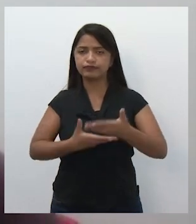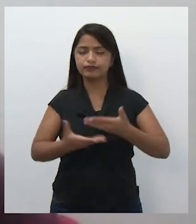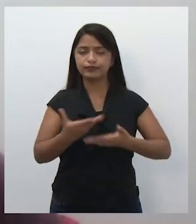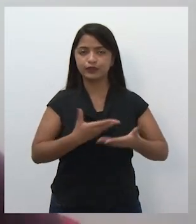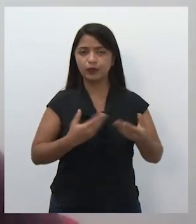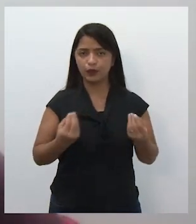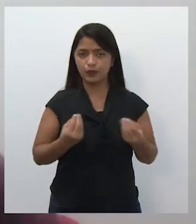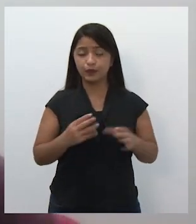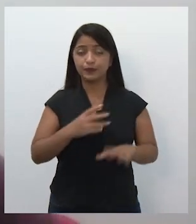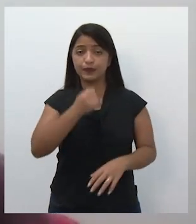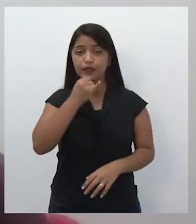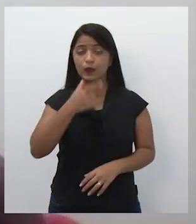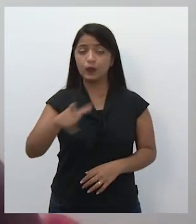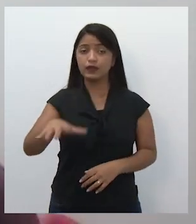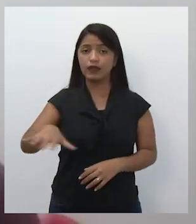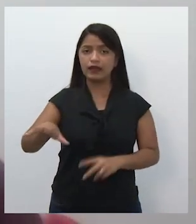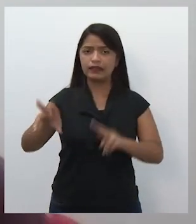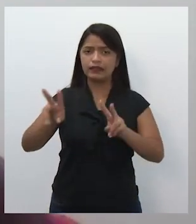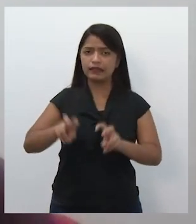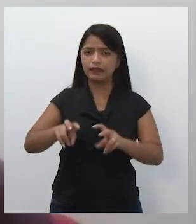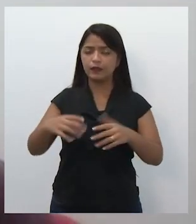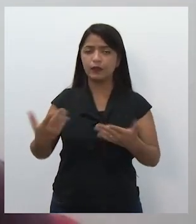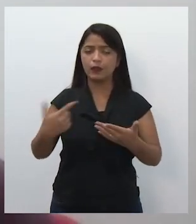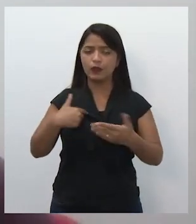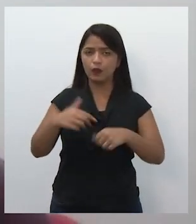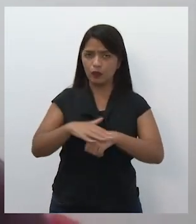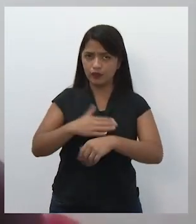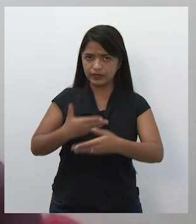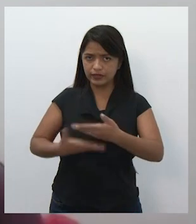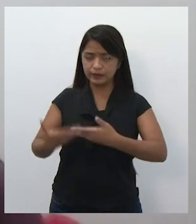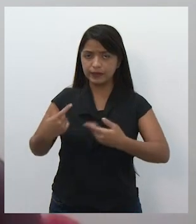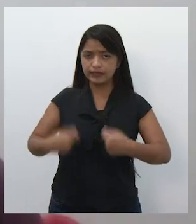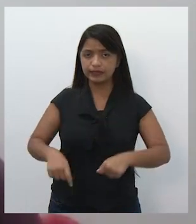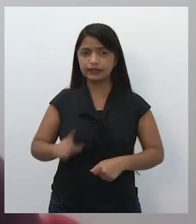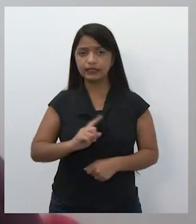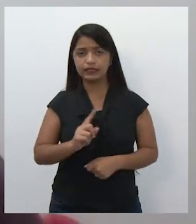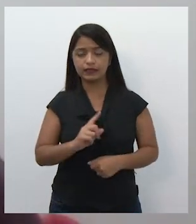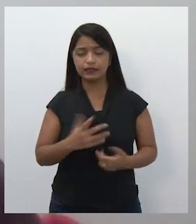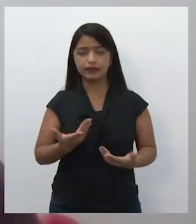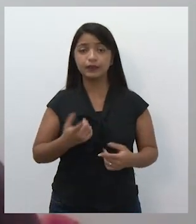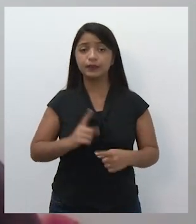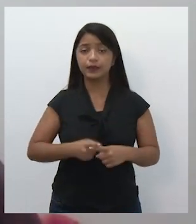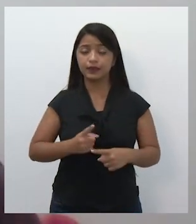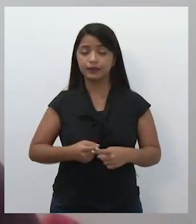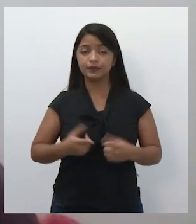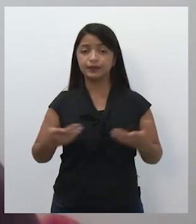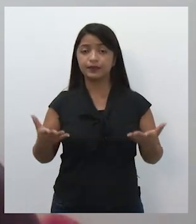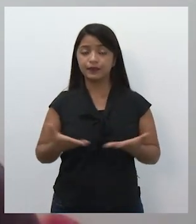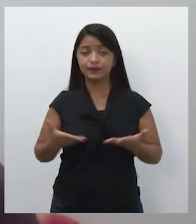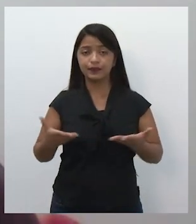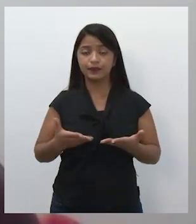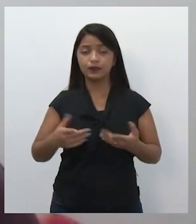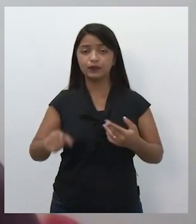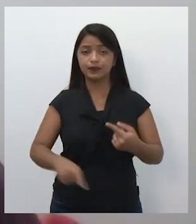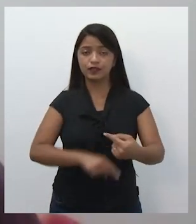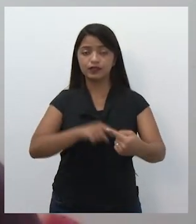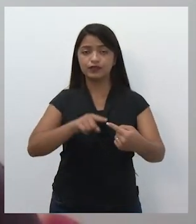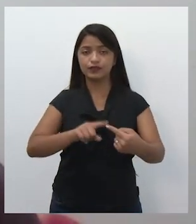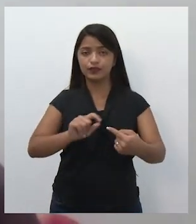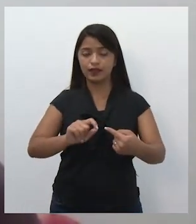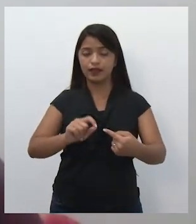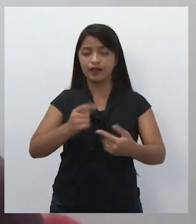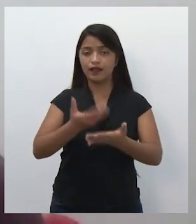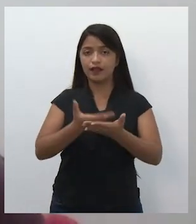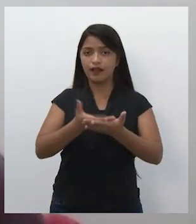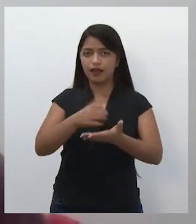da outra área? Dá para a gente conversar com a outra área também, né? Porque a ideia que está sendo colocada é que o aluno construa um